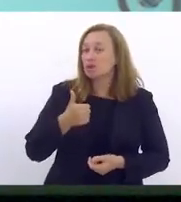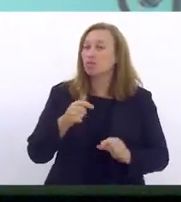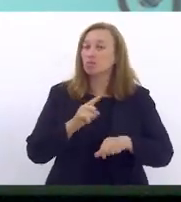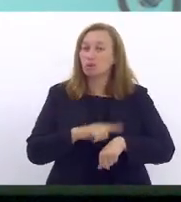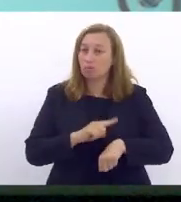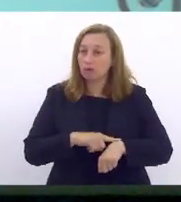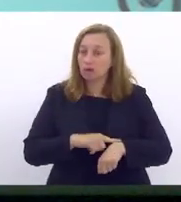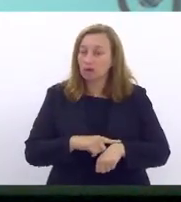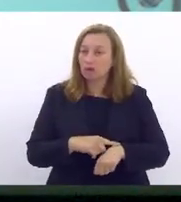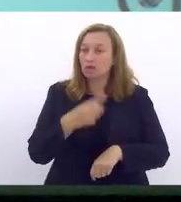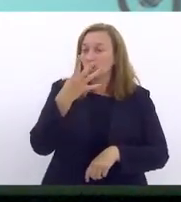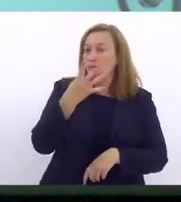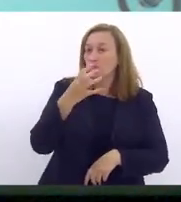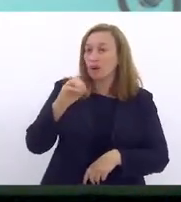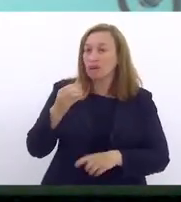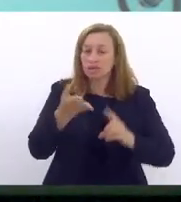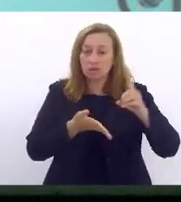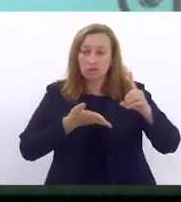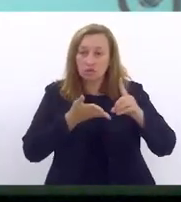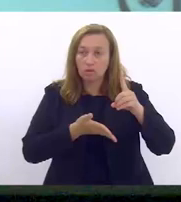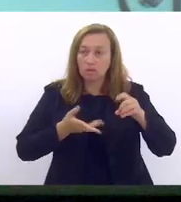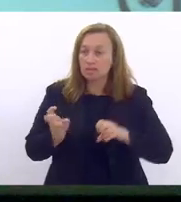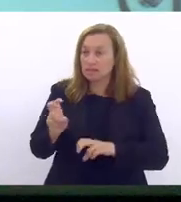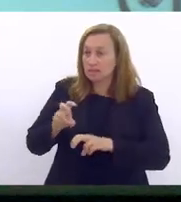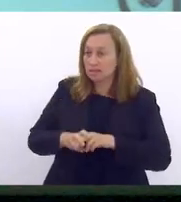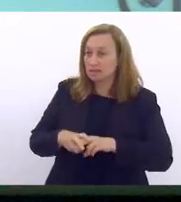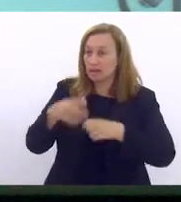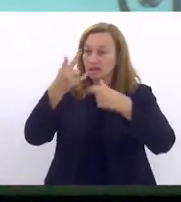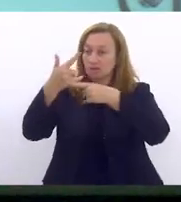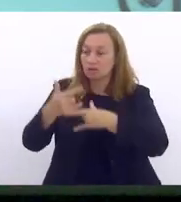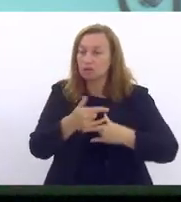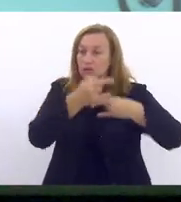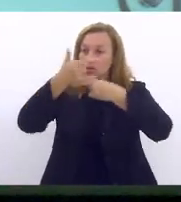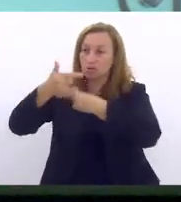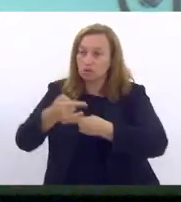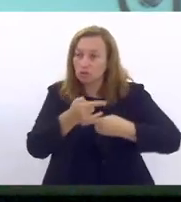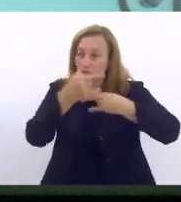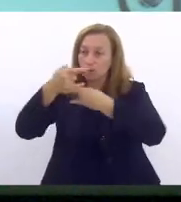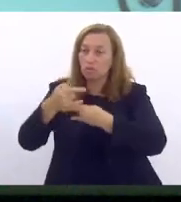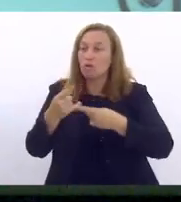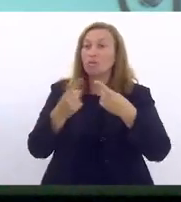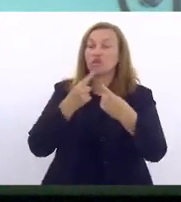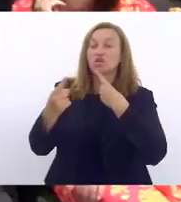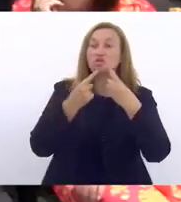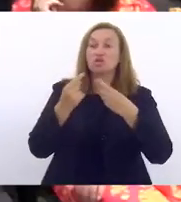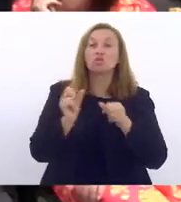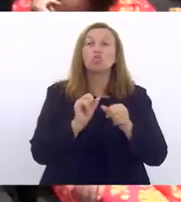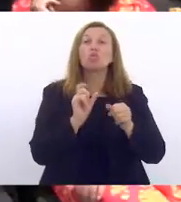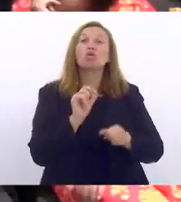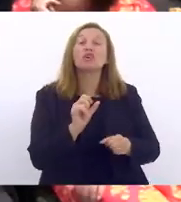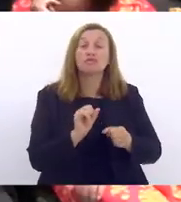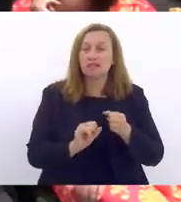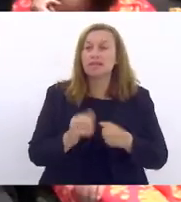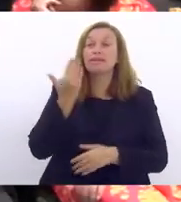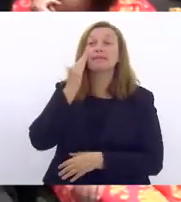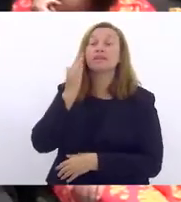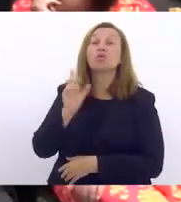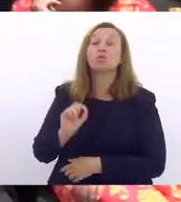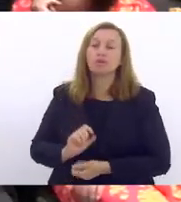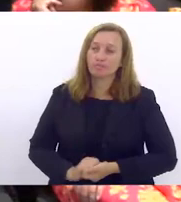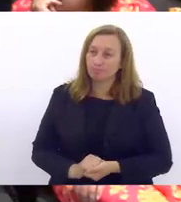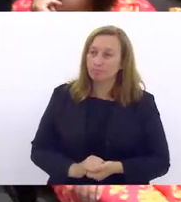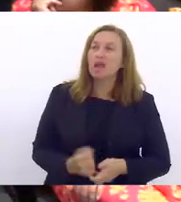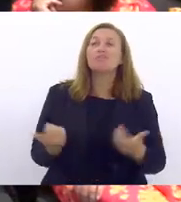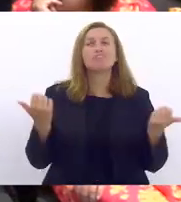as primeiras 40 doulas sentaram no Zoom para poder discutir o que o Acolher Gestante ia fazer, a gente entendeu que a